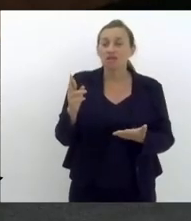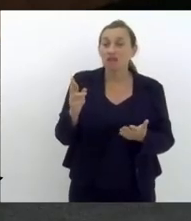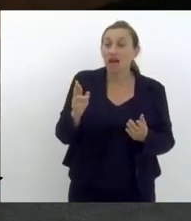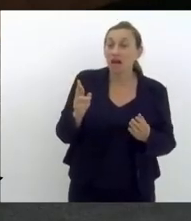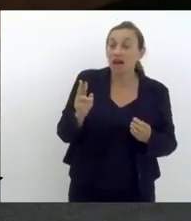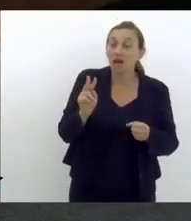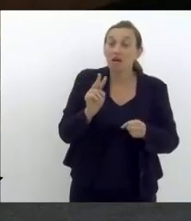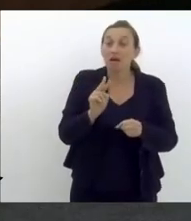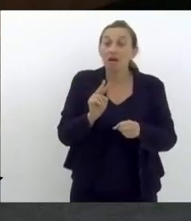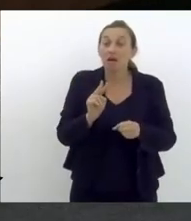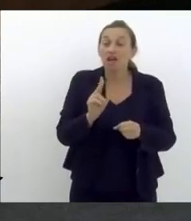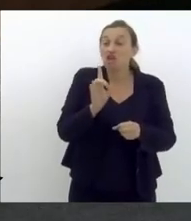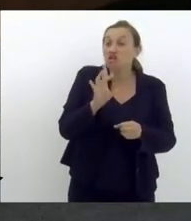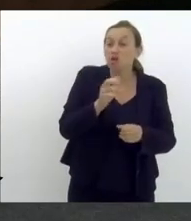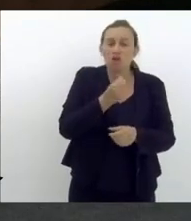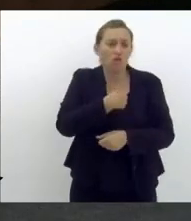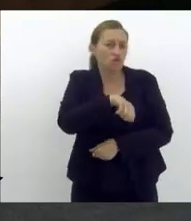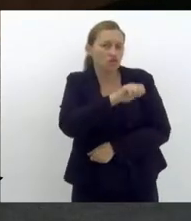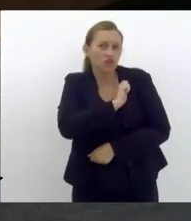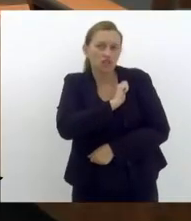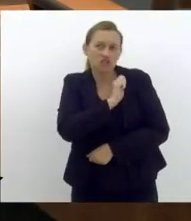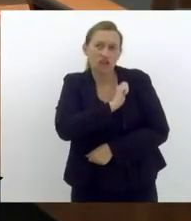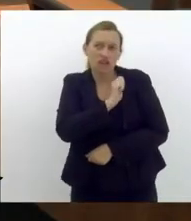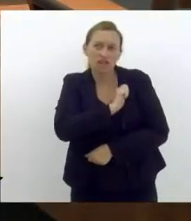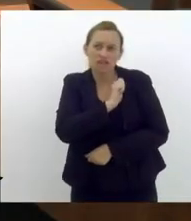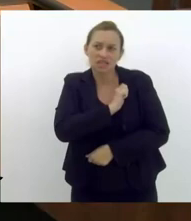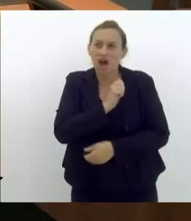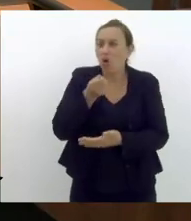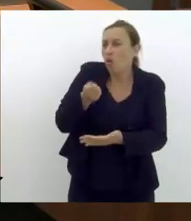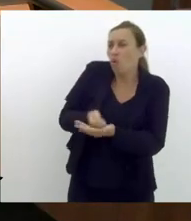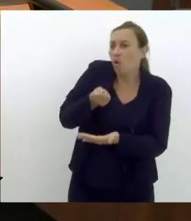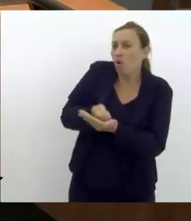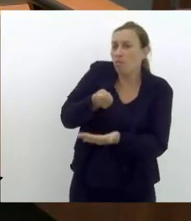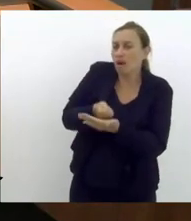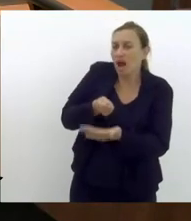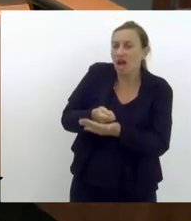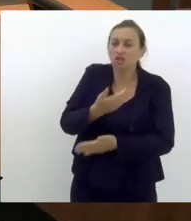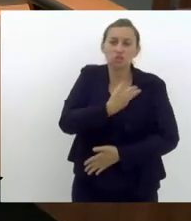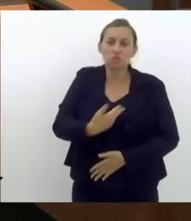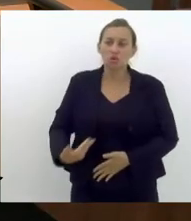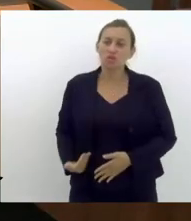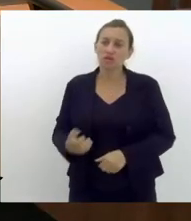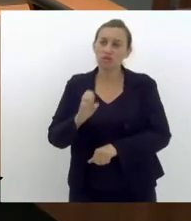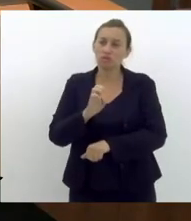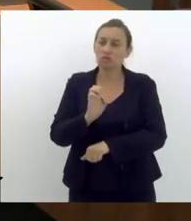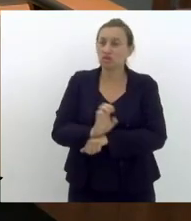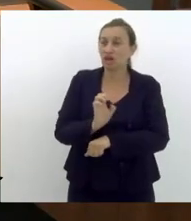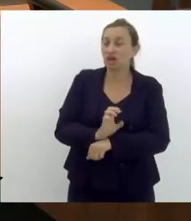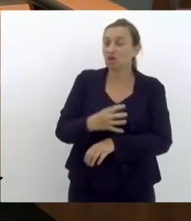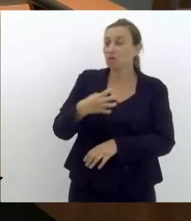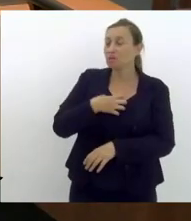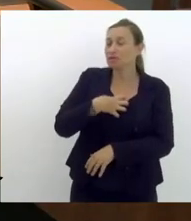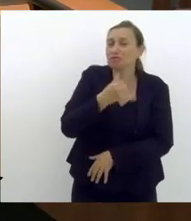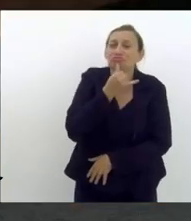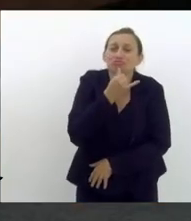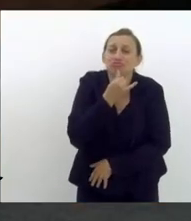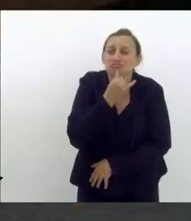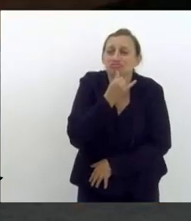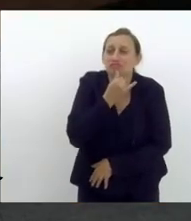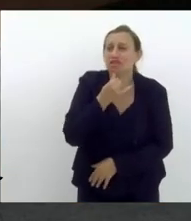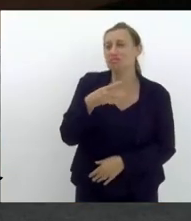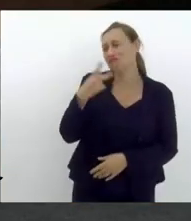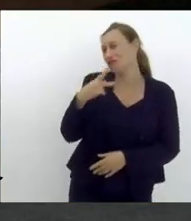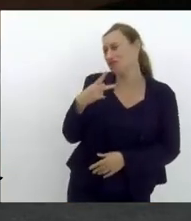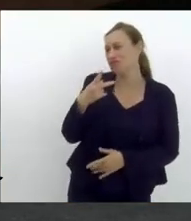resolver fiscalizar ou cobrar o governo do estado quando vossa excelência se sentir tristinho porque alguém